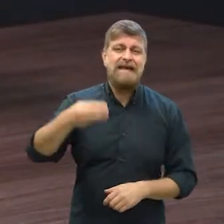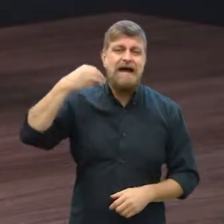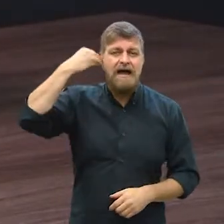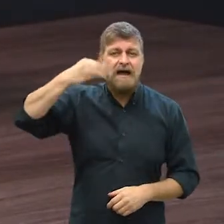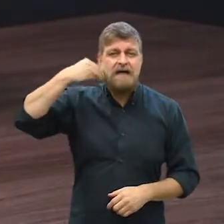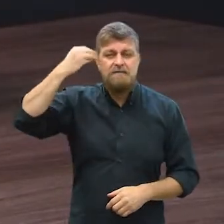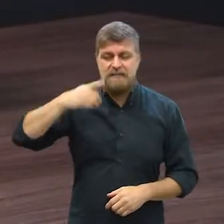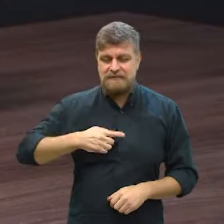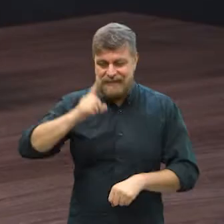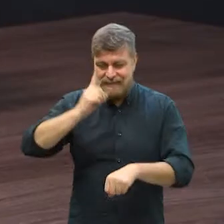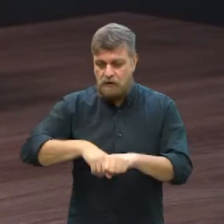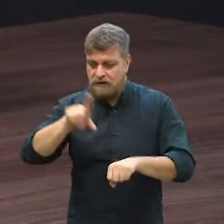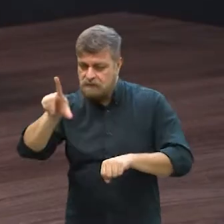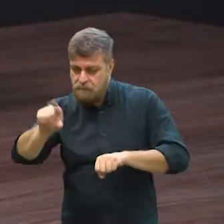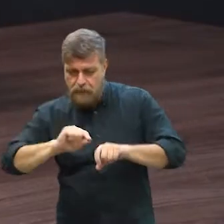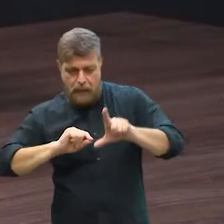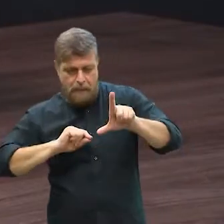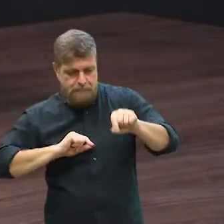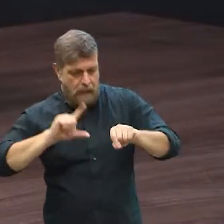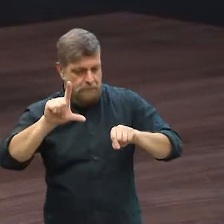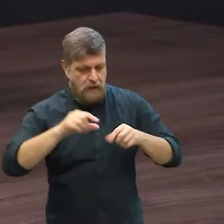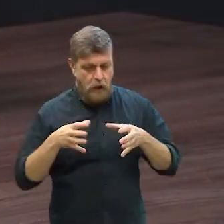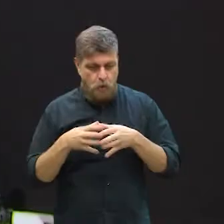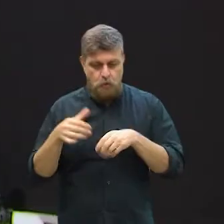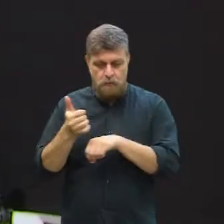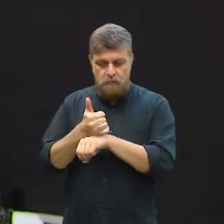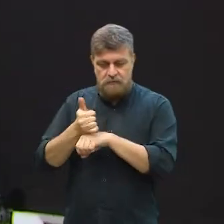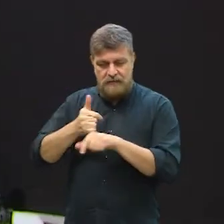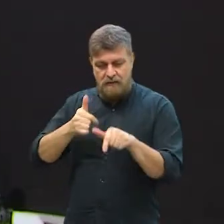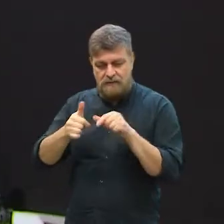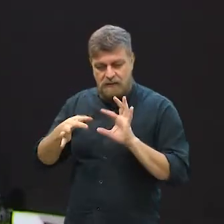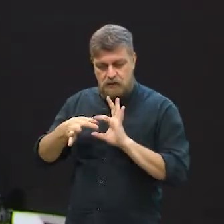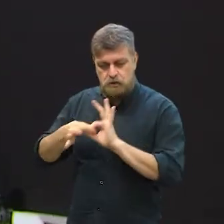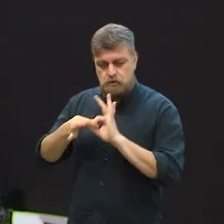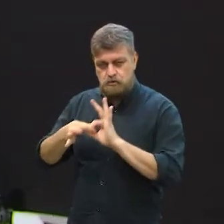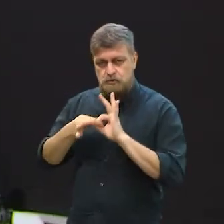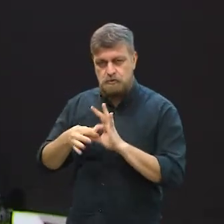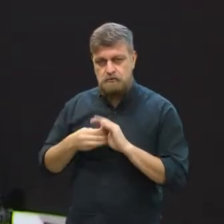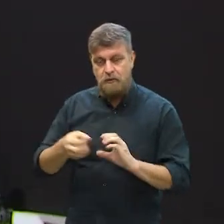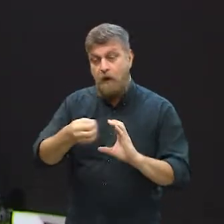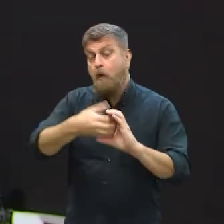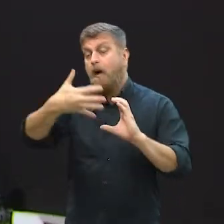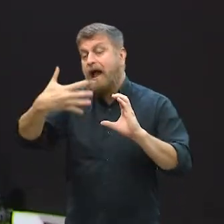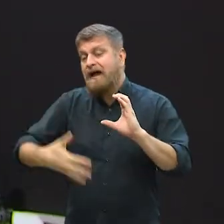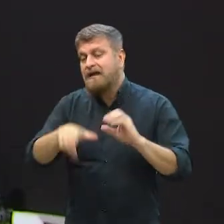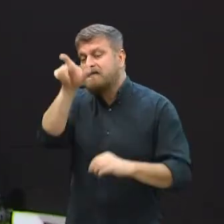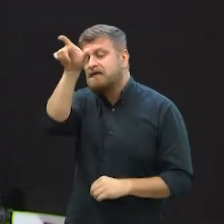Quando vocês escolheram esse time, qual é a característica desse colaborador?